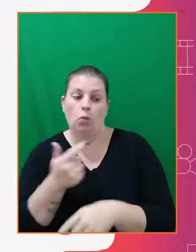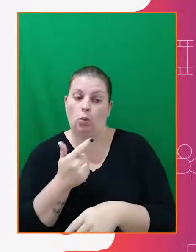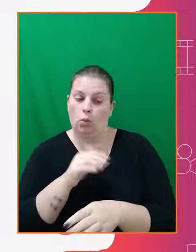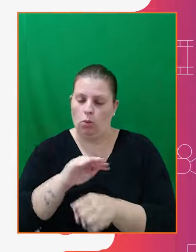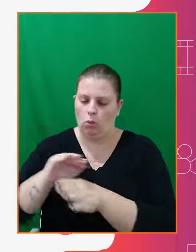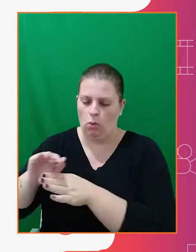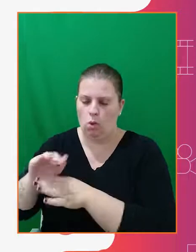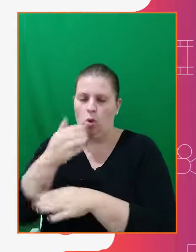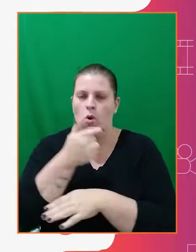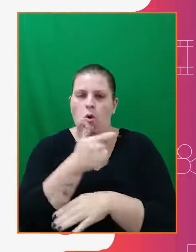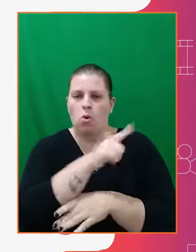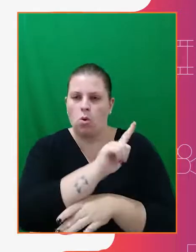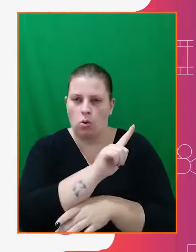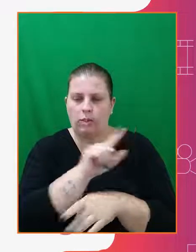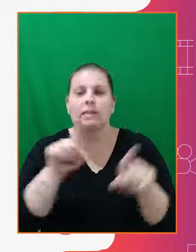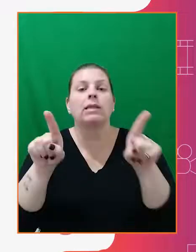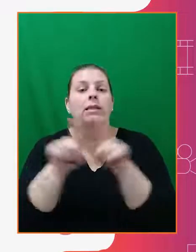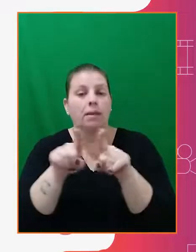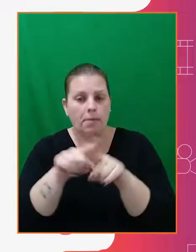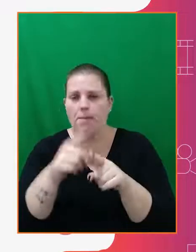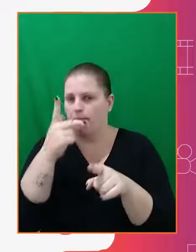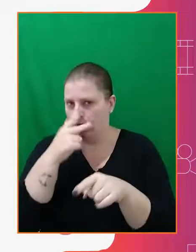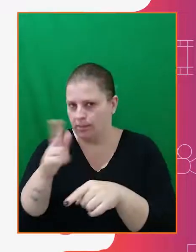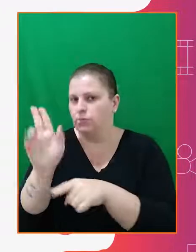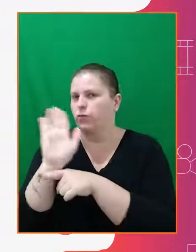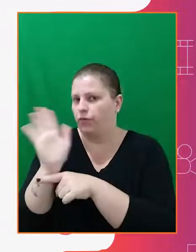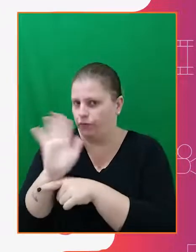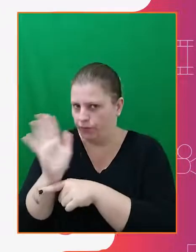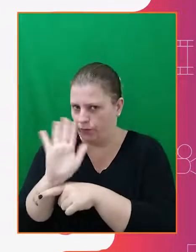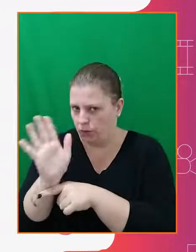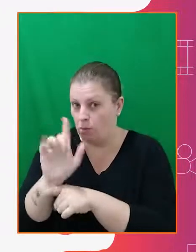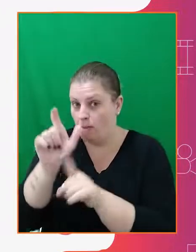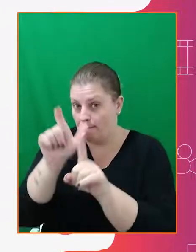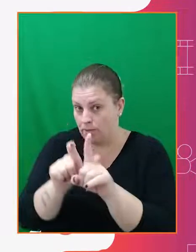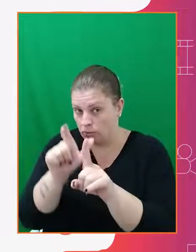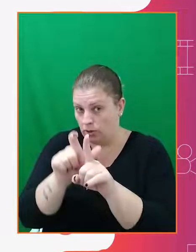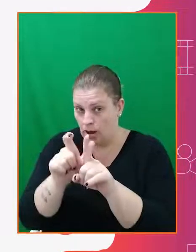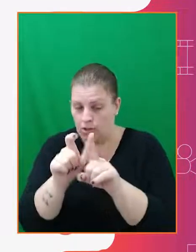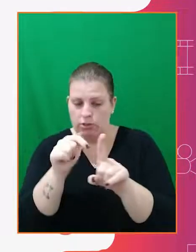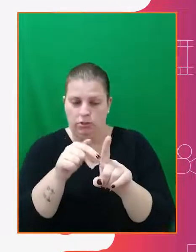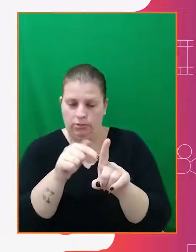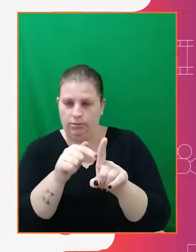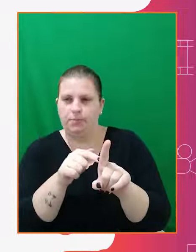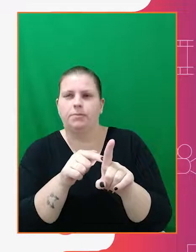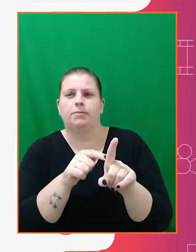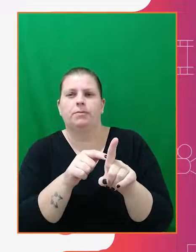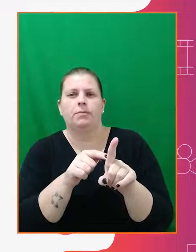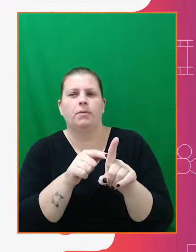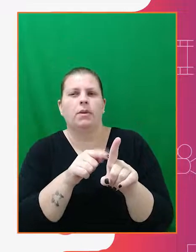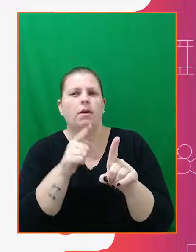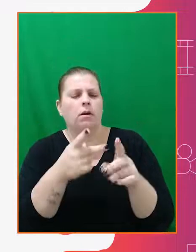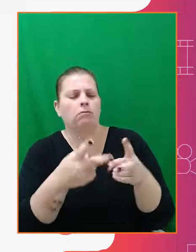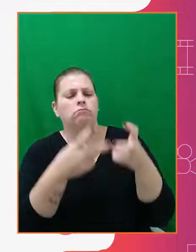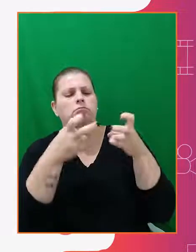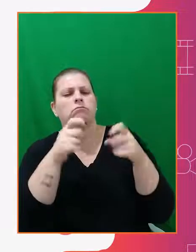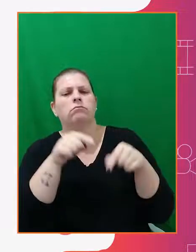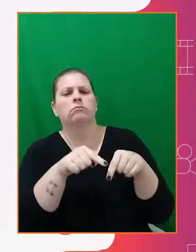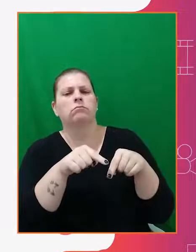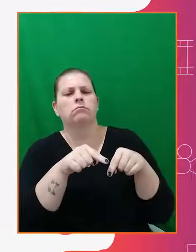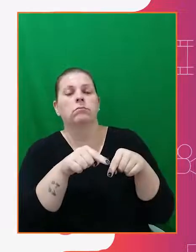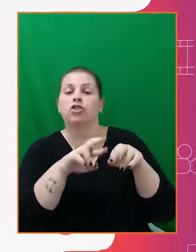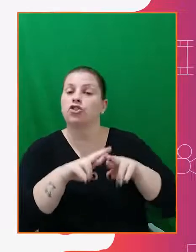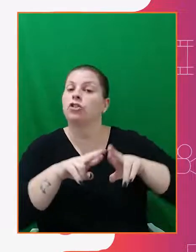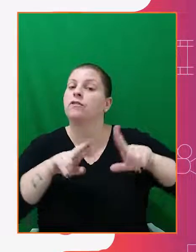personagem também é do filme Universidade Monstro. Perceba que aqui as achuras foram usadas de forma um